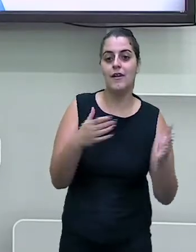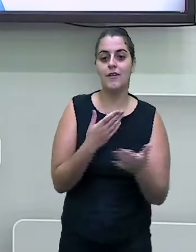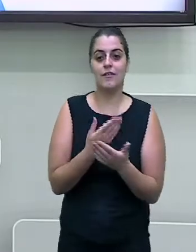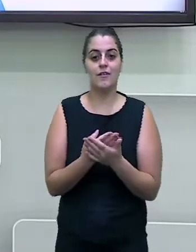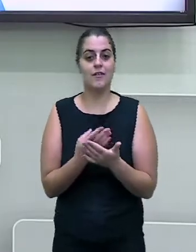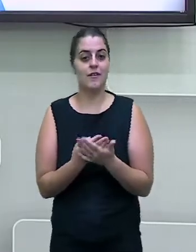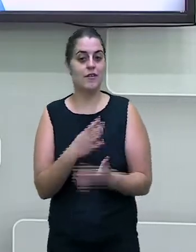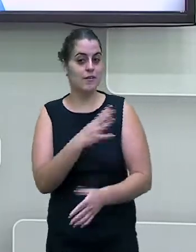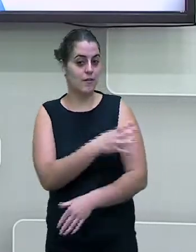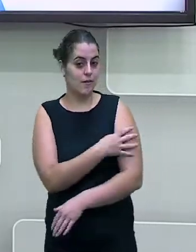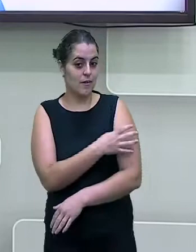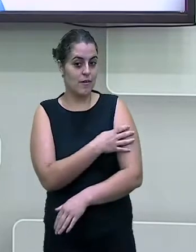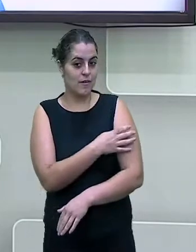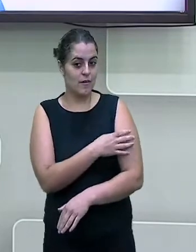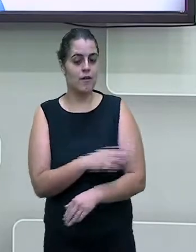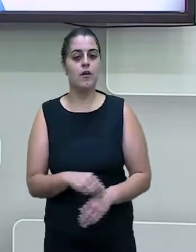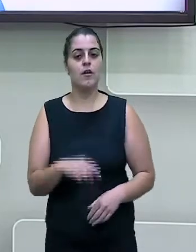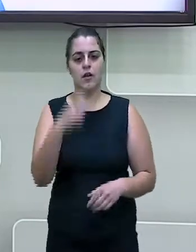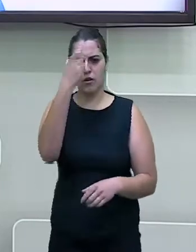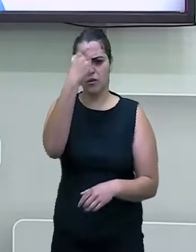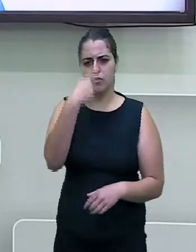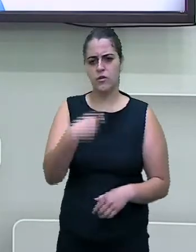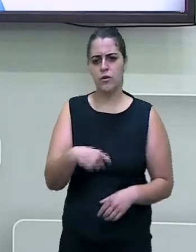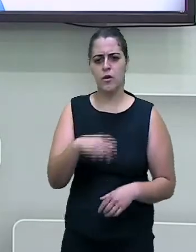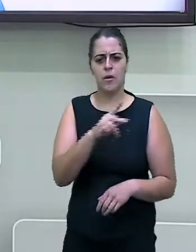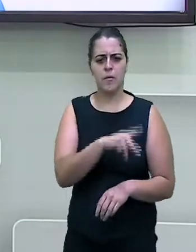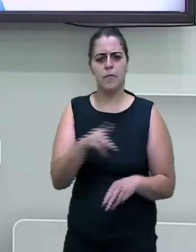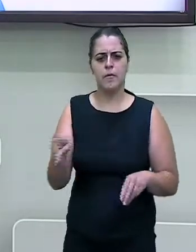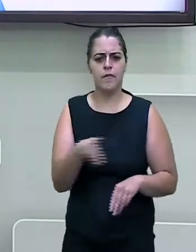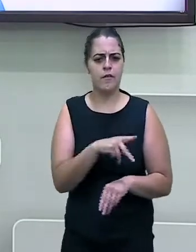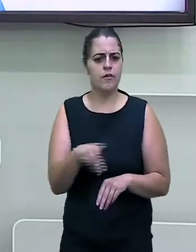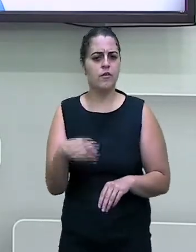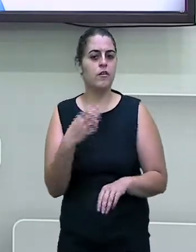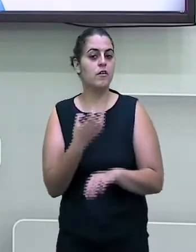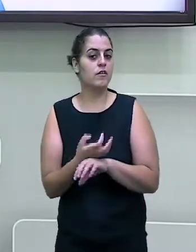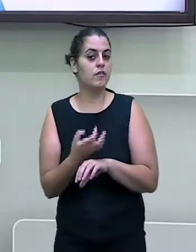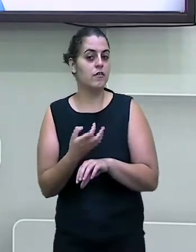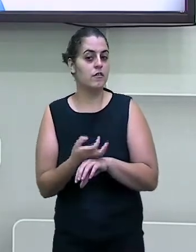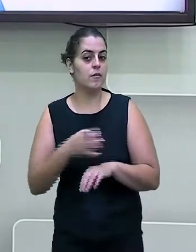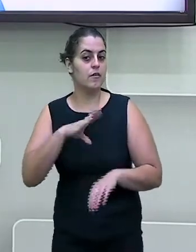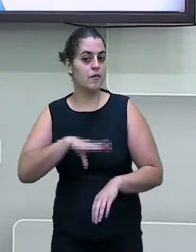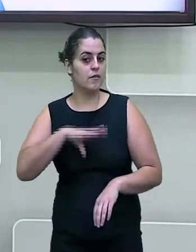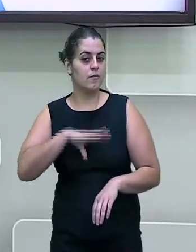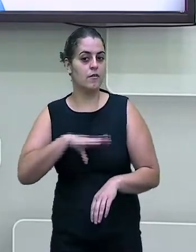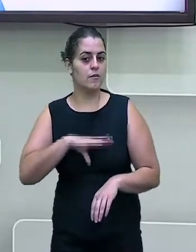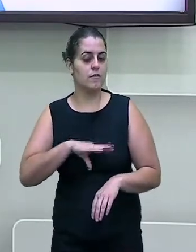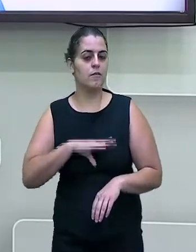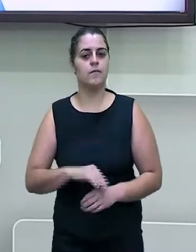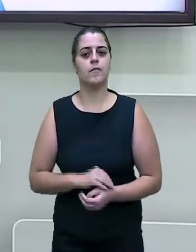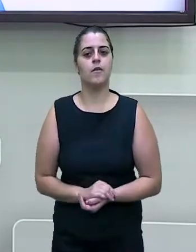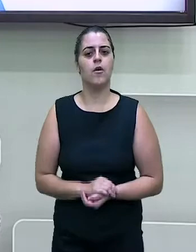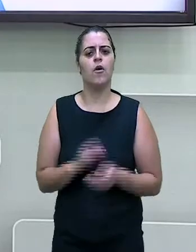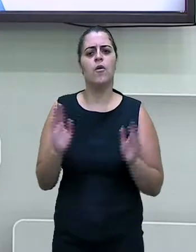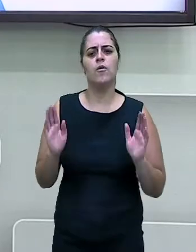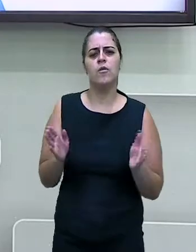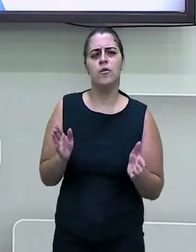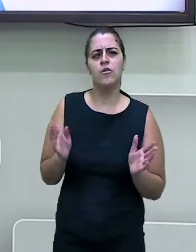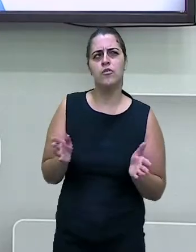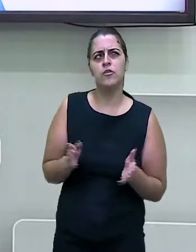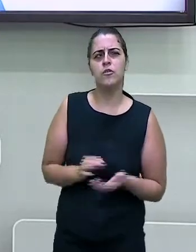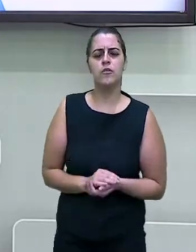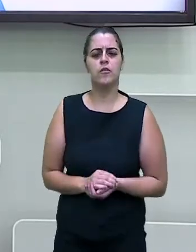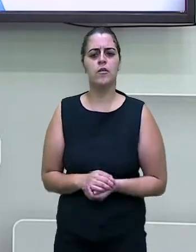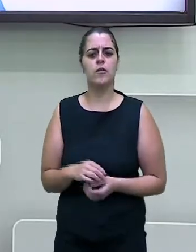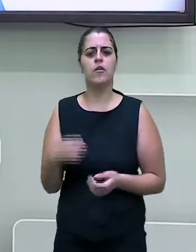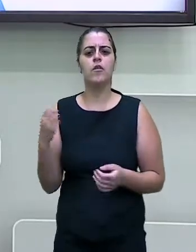estudantes do quarto ano, eu sou a professora Albalide, a sua professora de língua portuguesa. Hoje, na aula